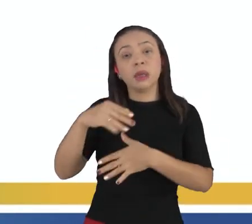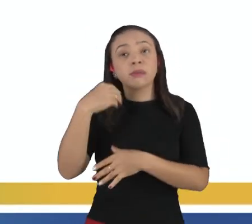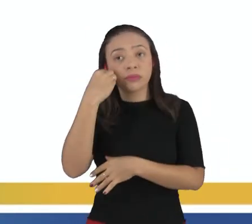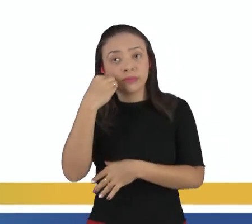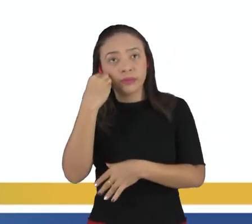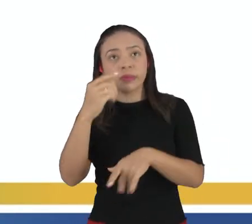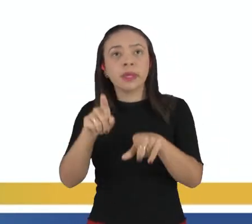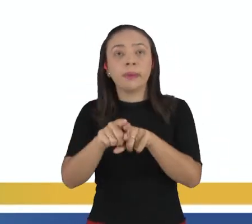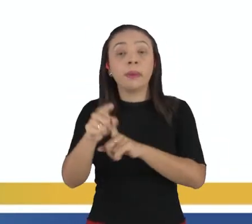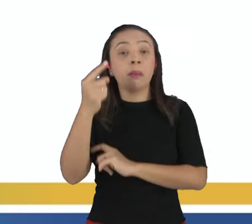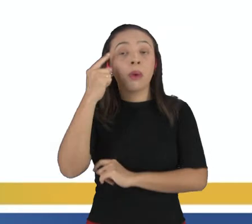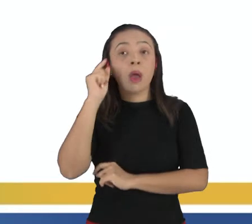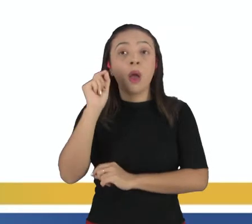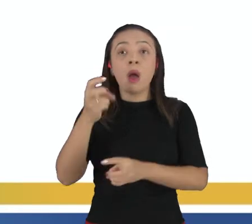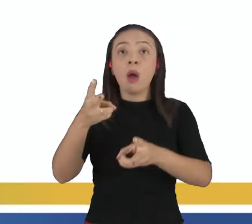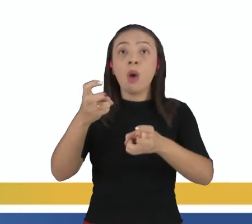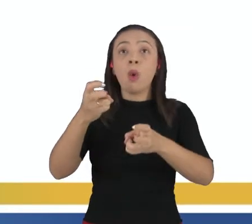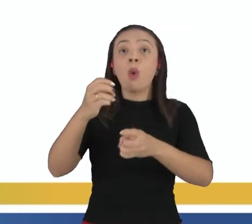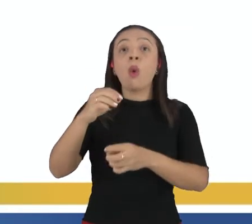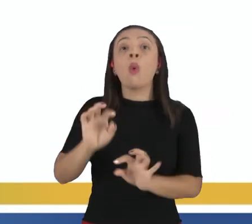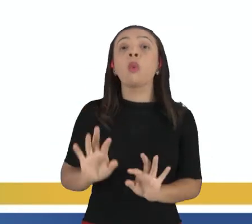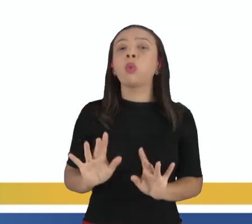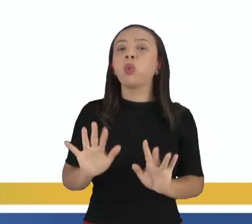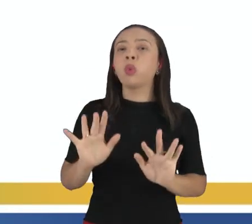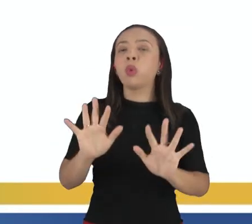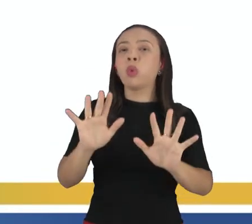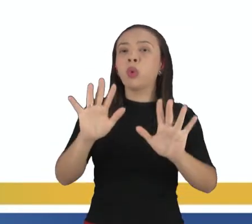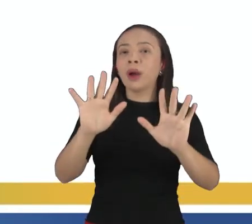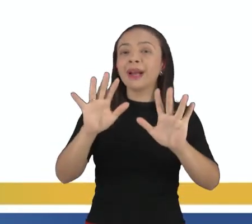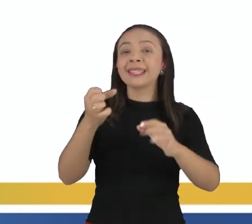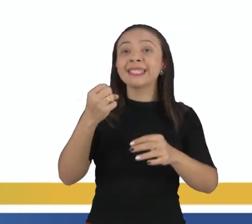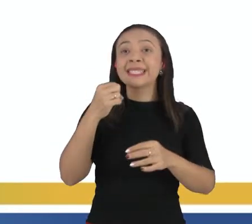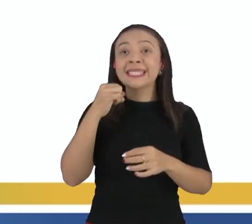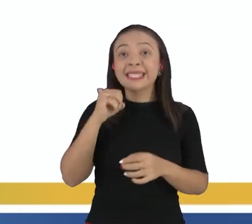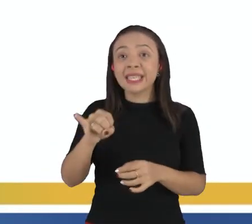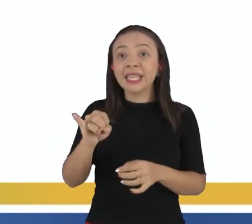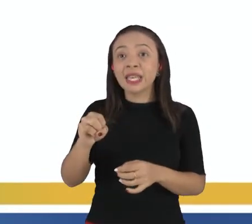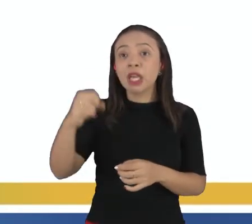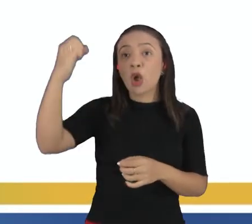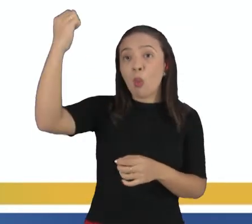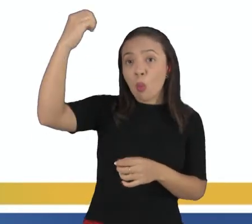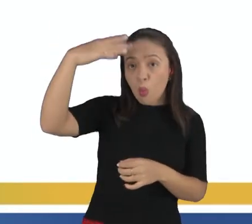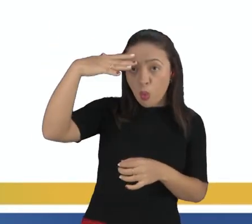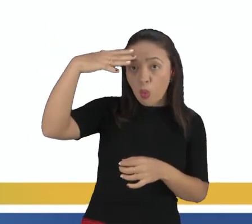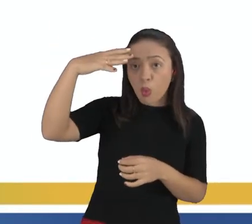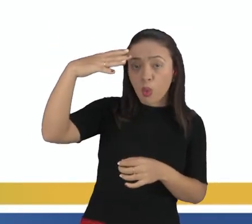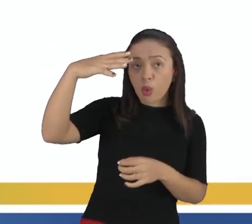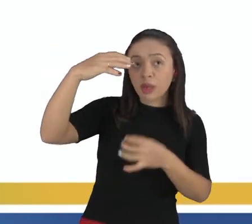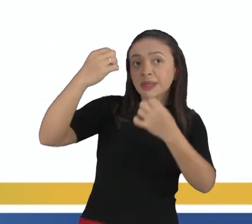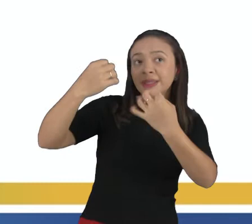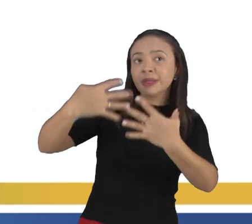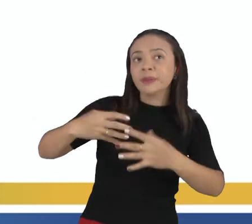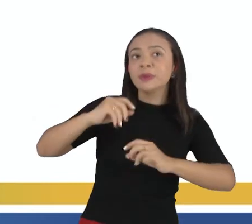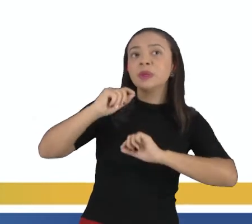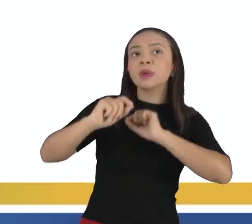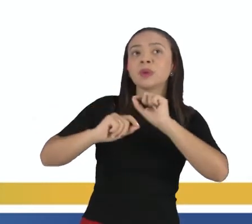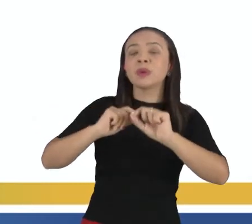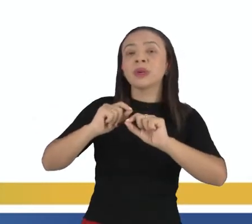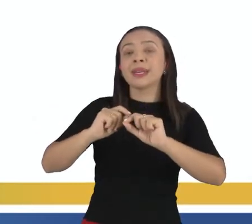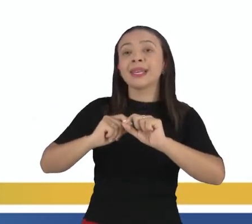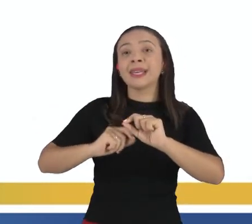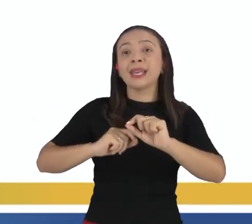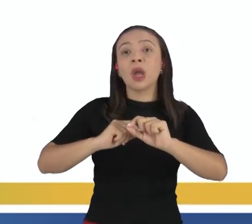Que um gás emitindo luz quando uma corrente elétrica passava nele explica o fato de que os elétrons em